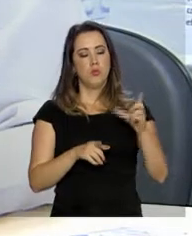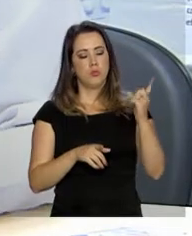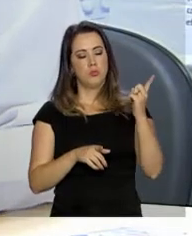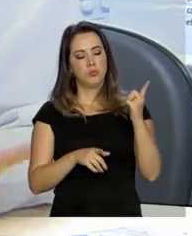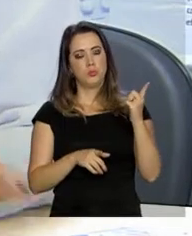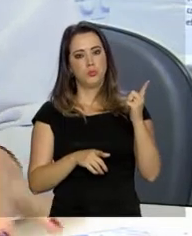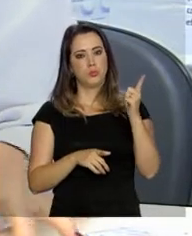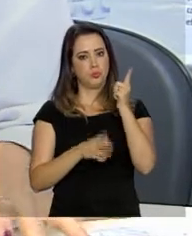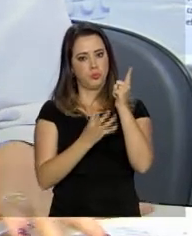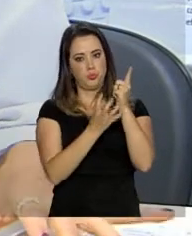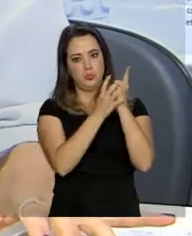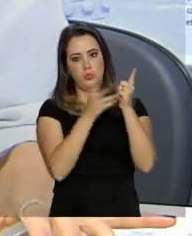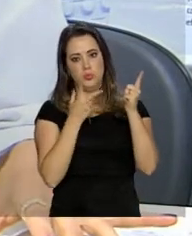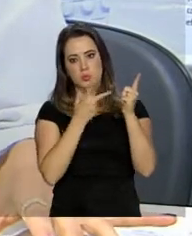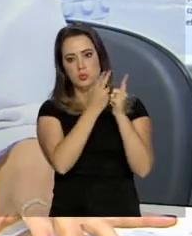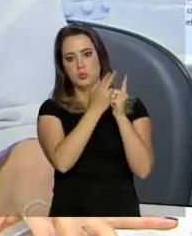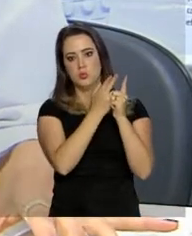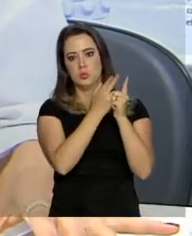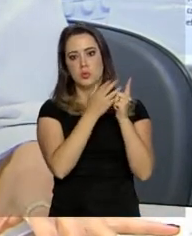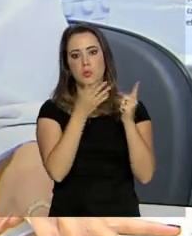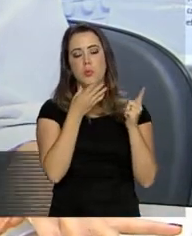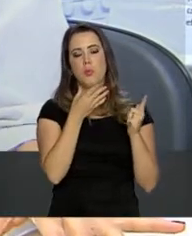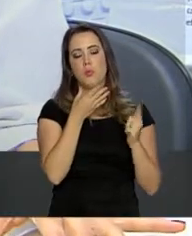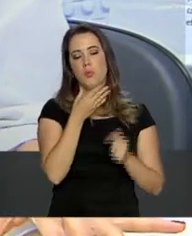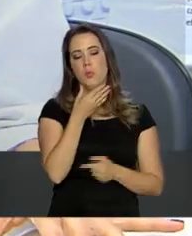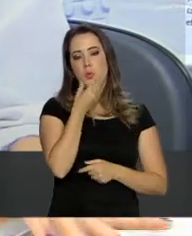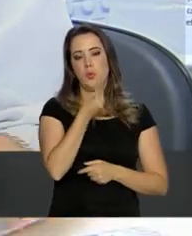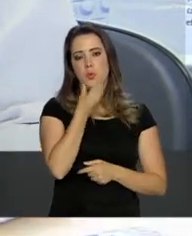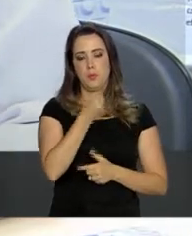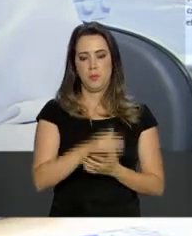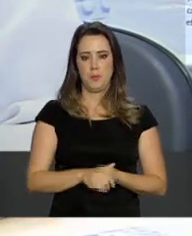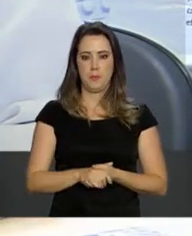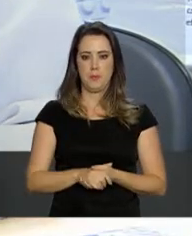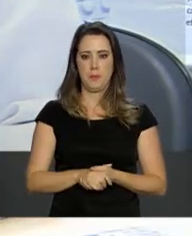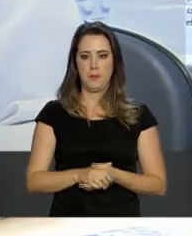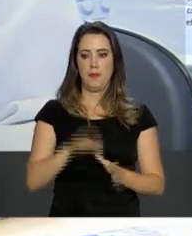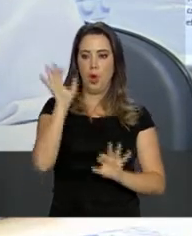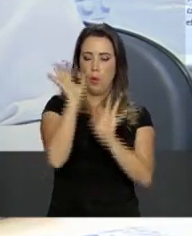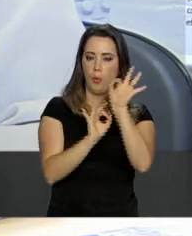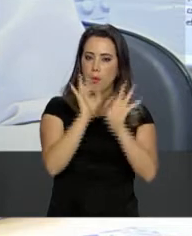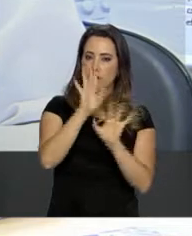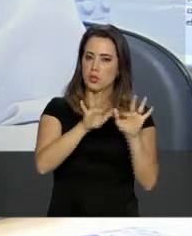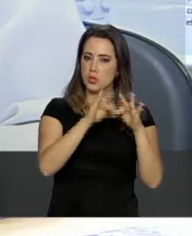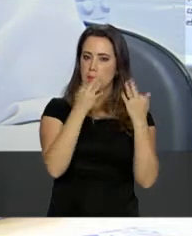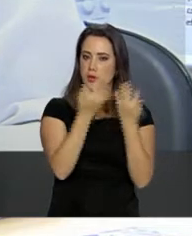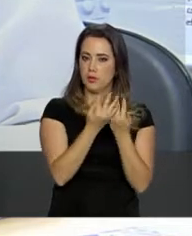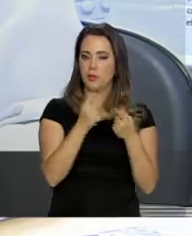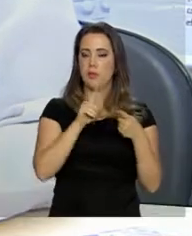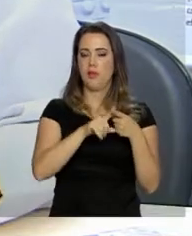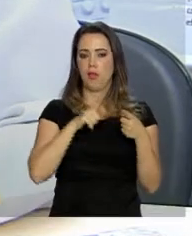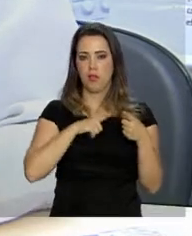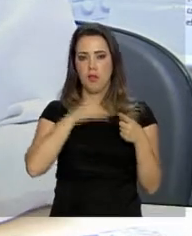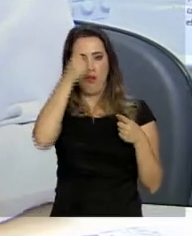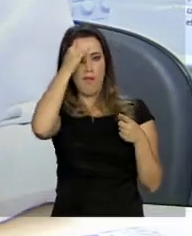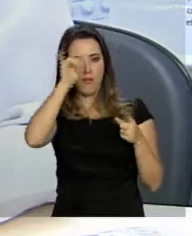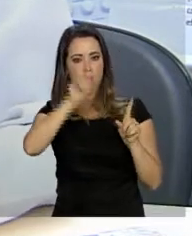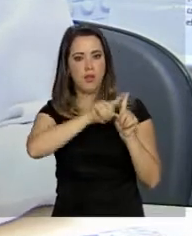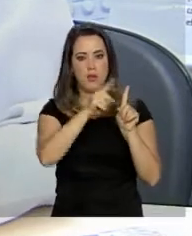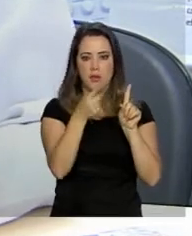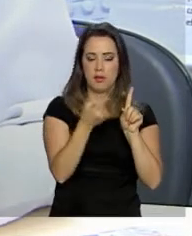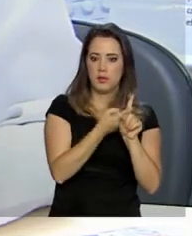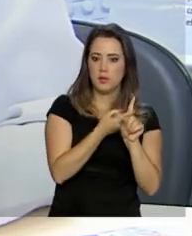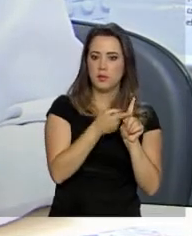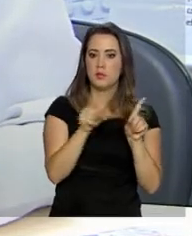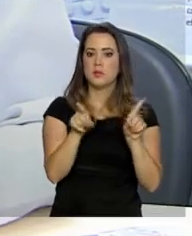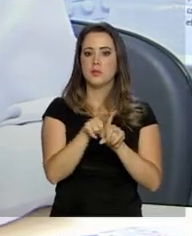os homens planejamento familiar ele inclui não só a evitar a gravidez mas distribuir o